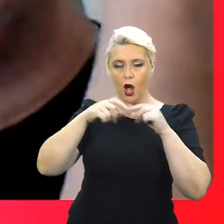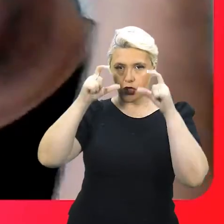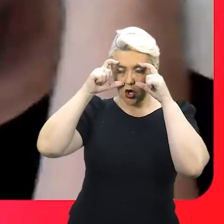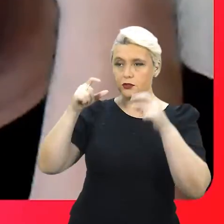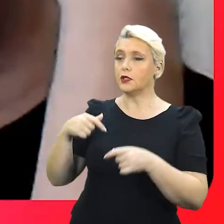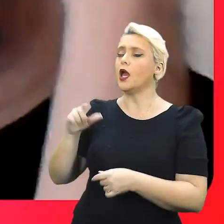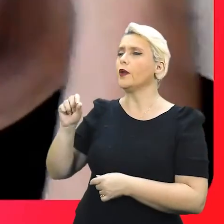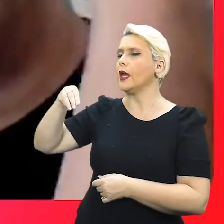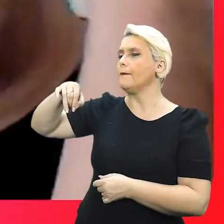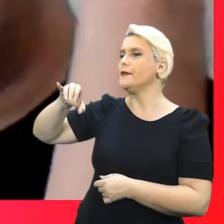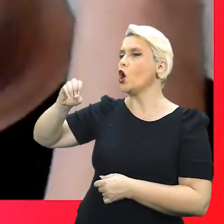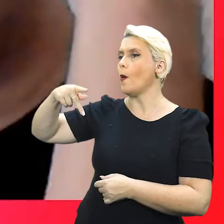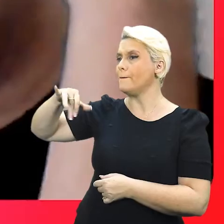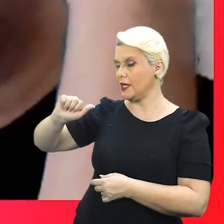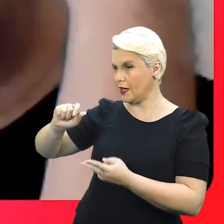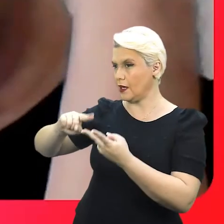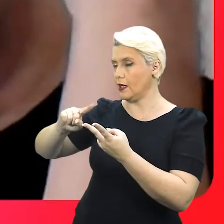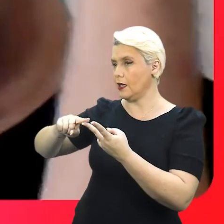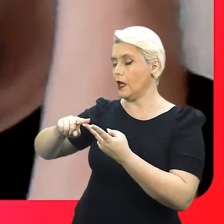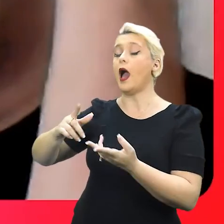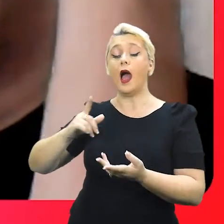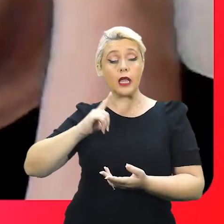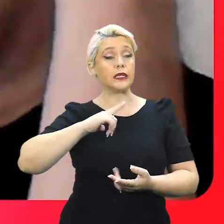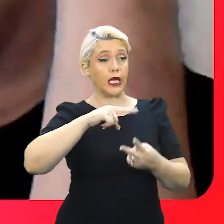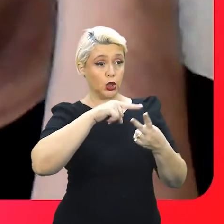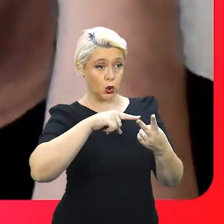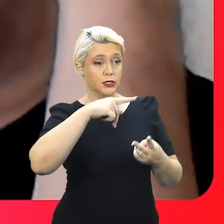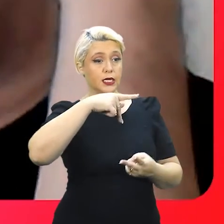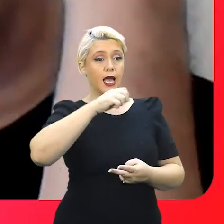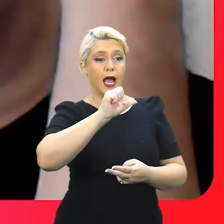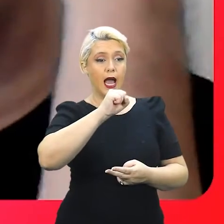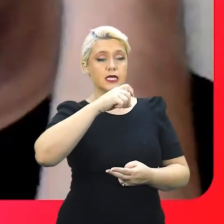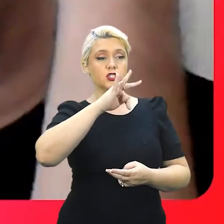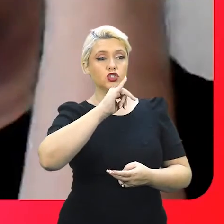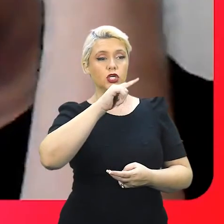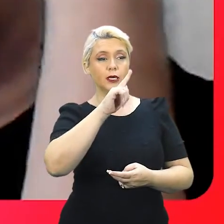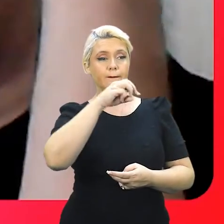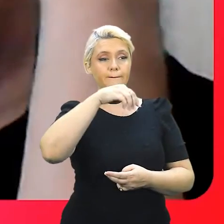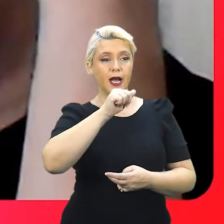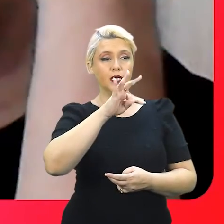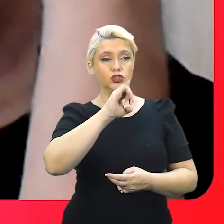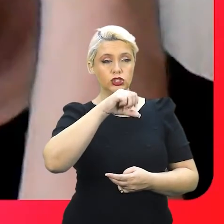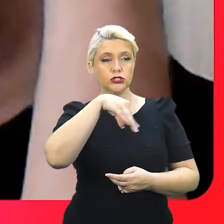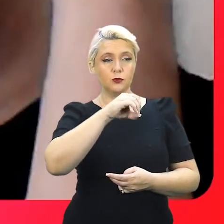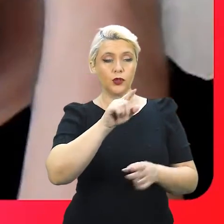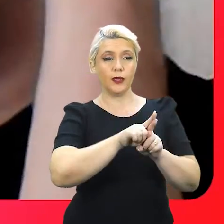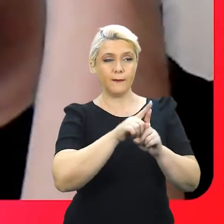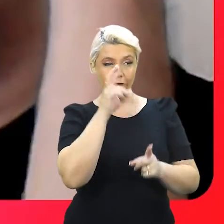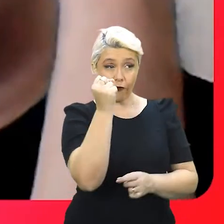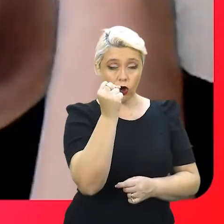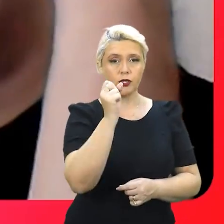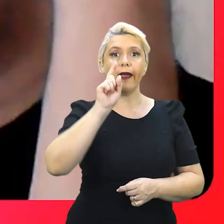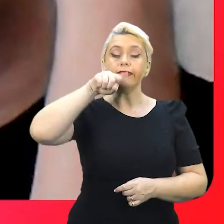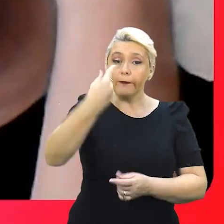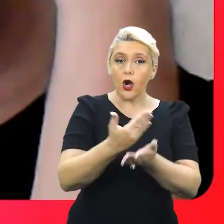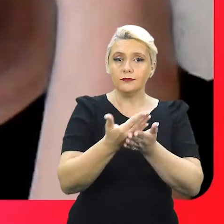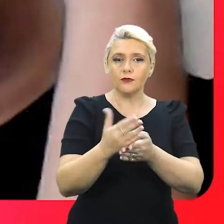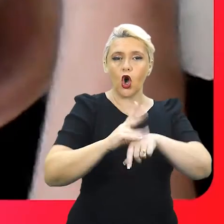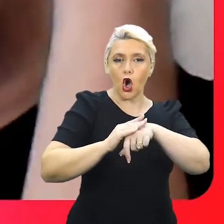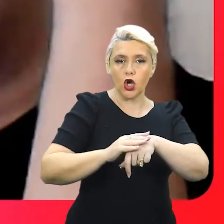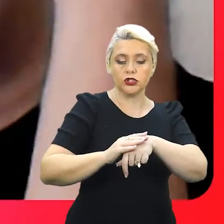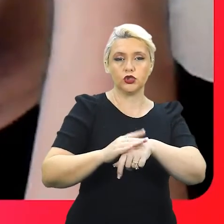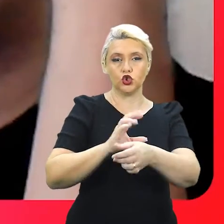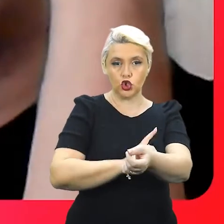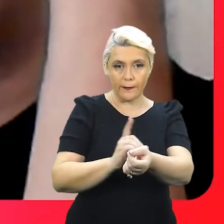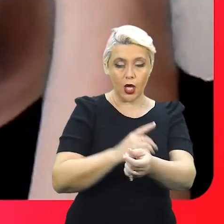Miopia? Miopia e astigmatismo, né? Certo, certo. Muito forte. E aí, depois que veio o diabetes, eu descobri